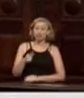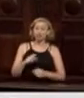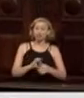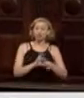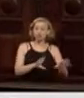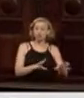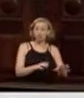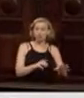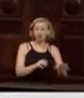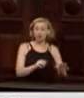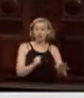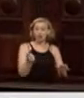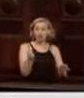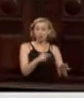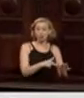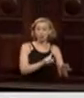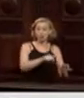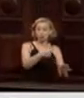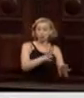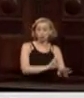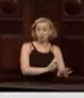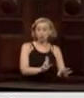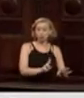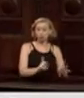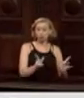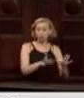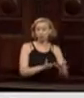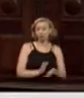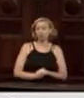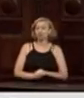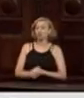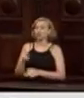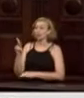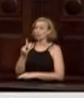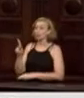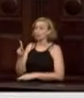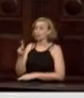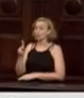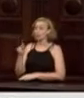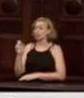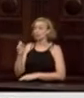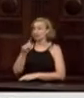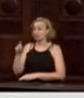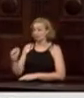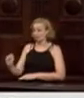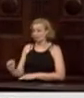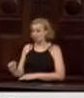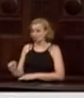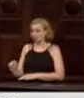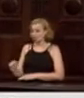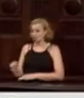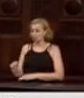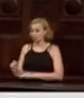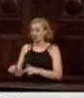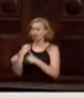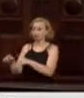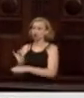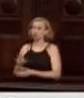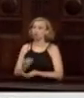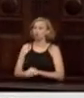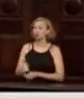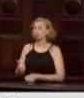fossem aprovados aqui. Com isso, Pezão, de uma vez só, alcançava 2